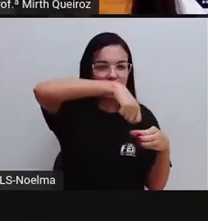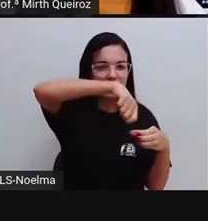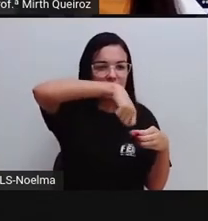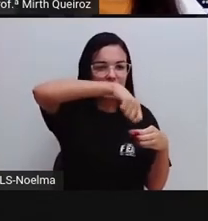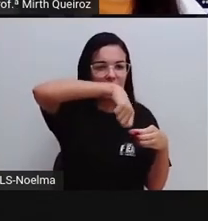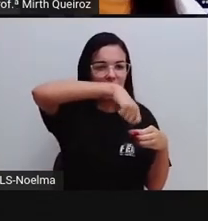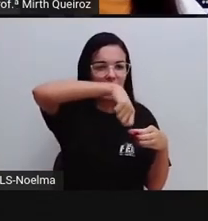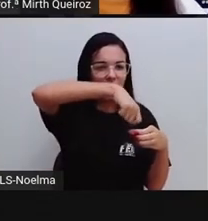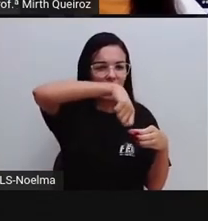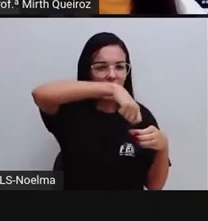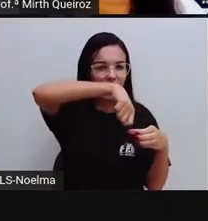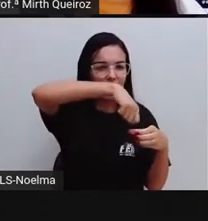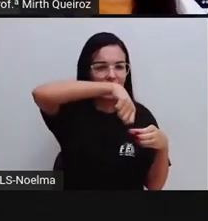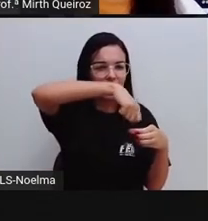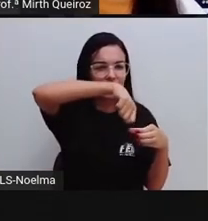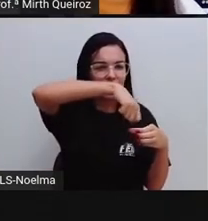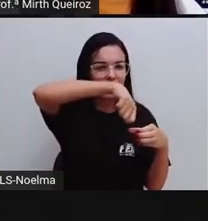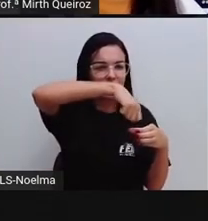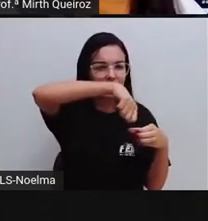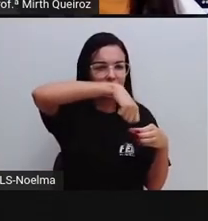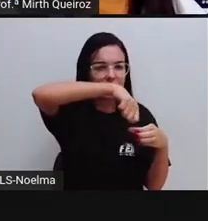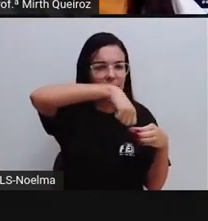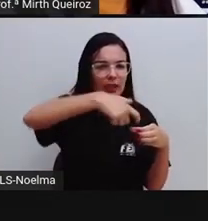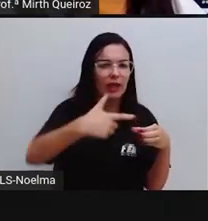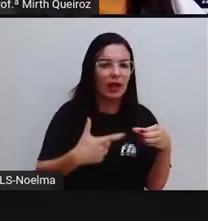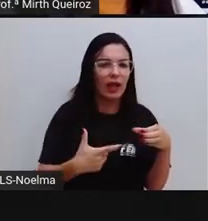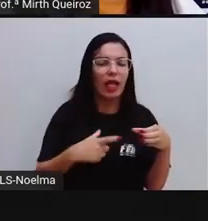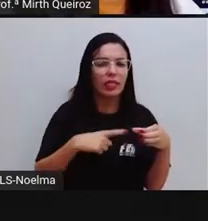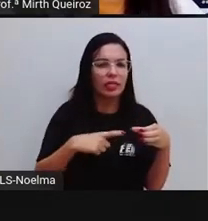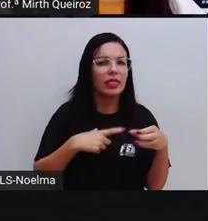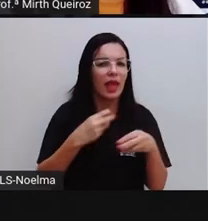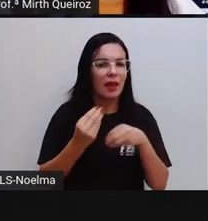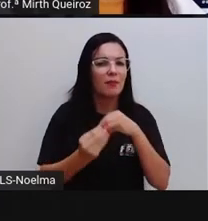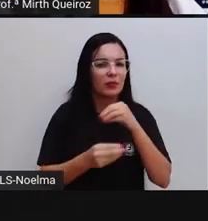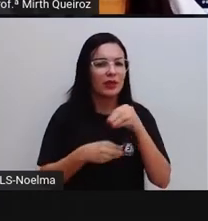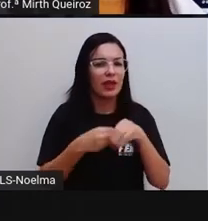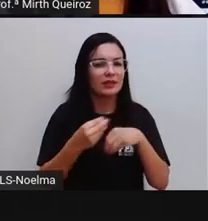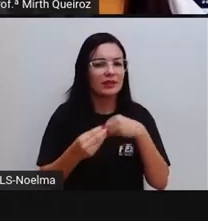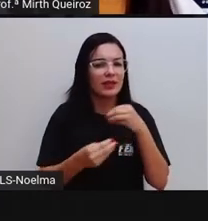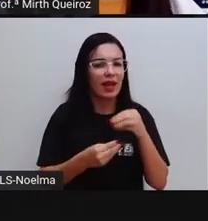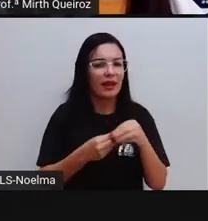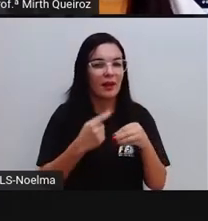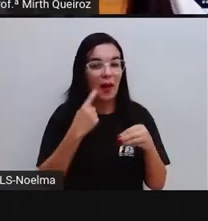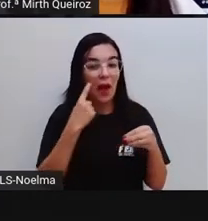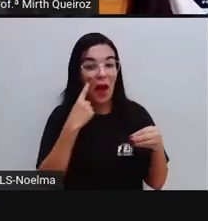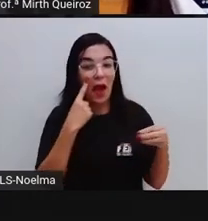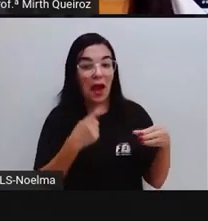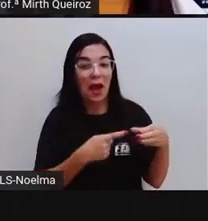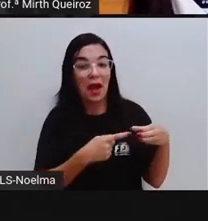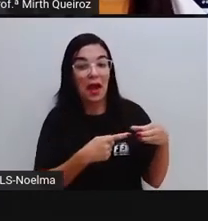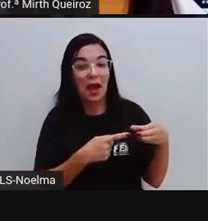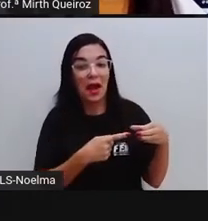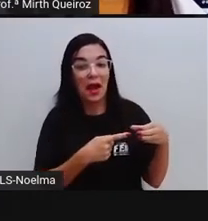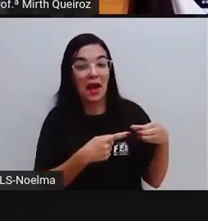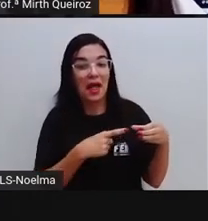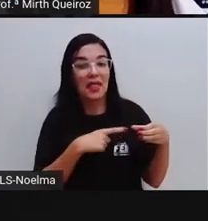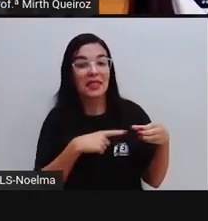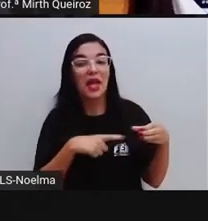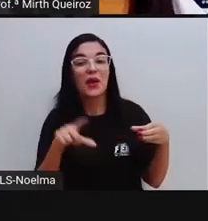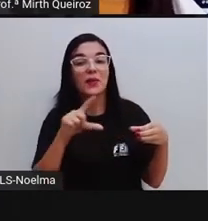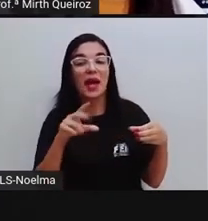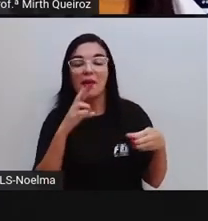e a gente, se a gente ali mexer, ocorrerá uma mudança. O resultado é um produto com